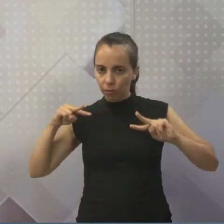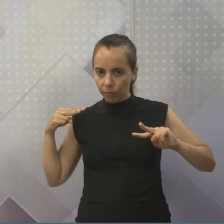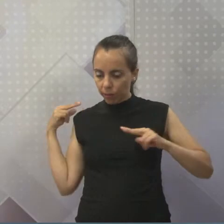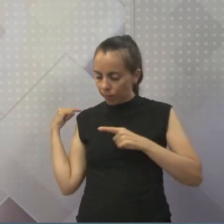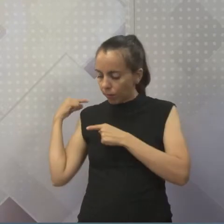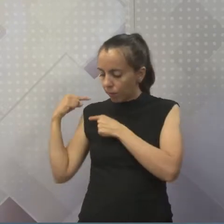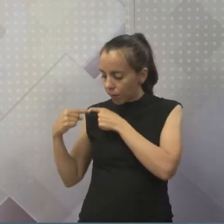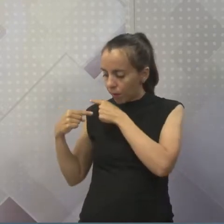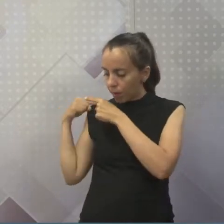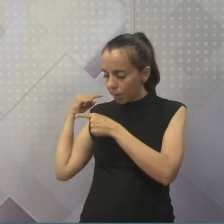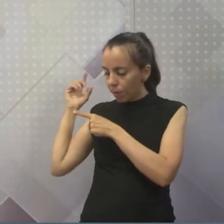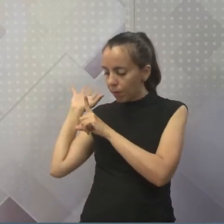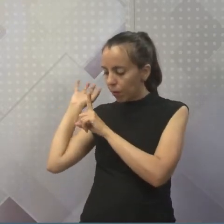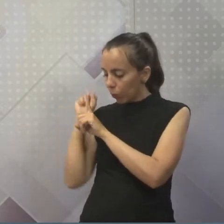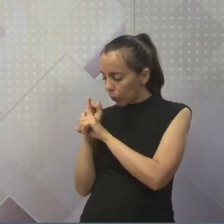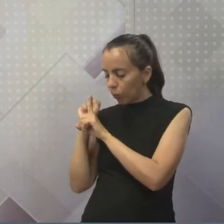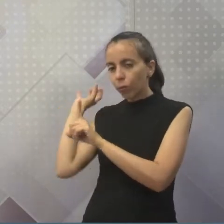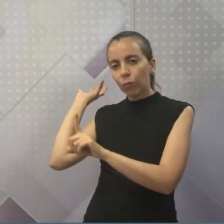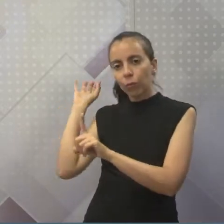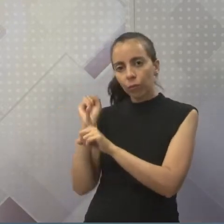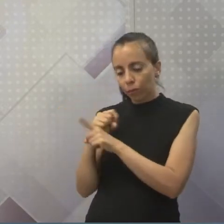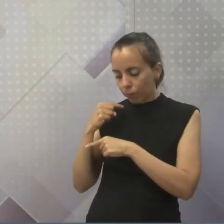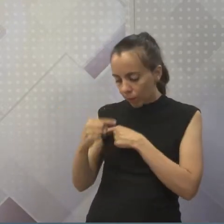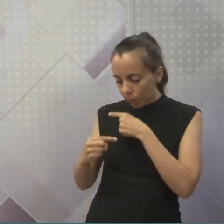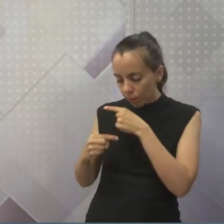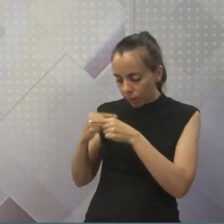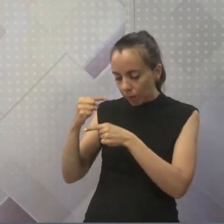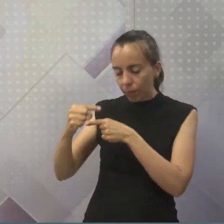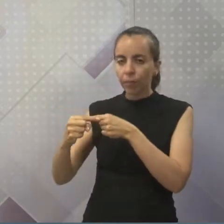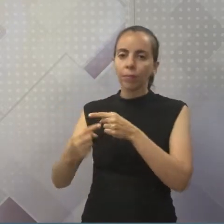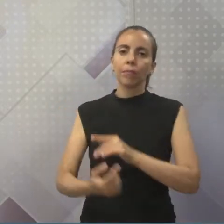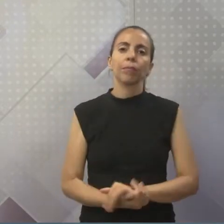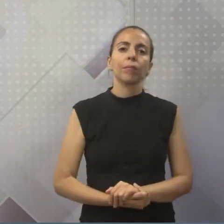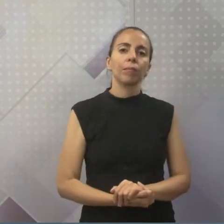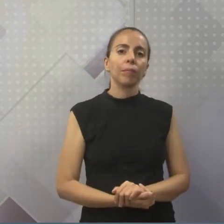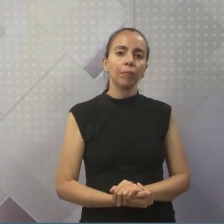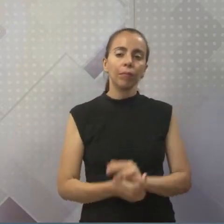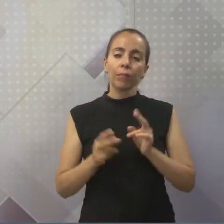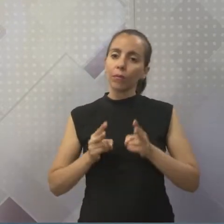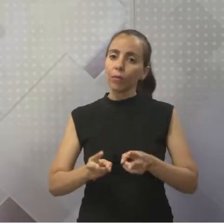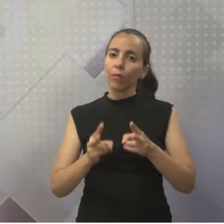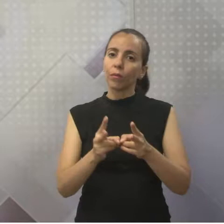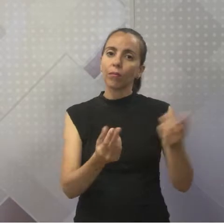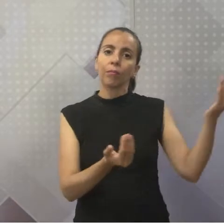dos nossos pais. Tá? Segue aqui comigo, gente, ó.